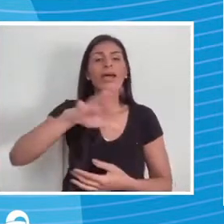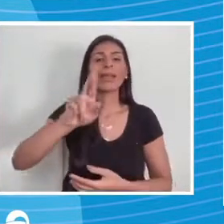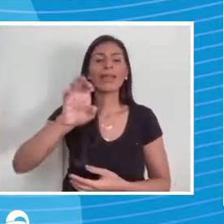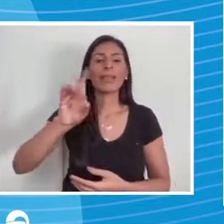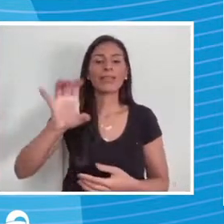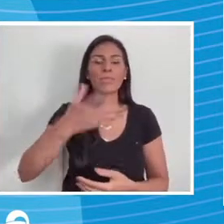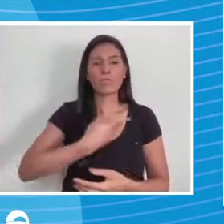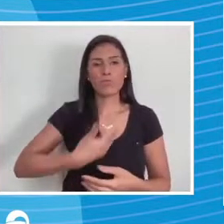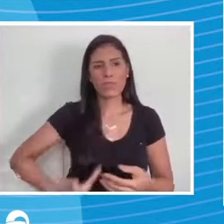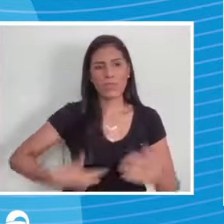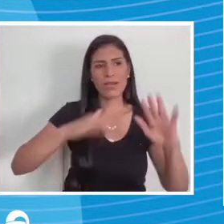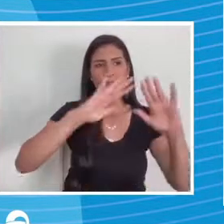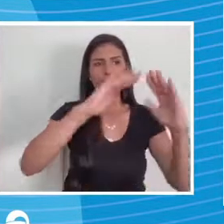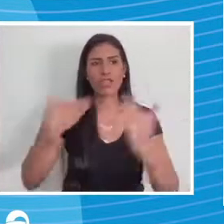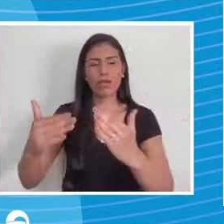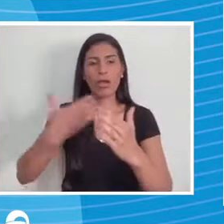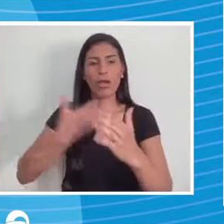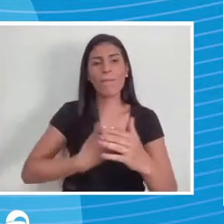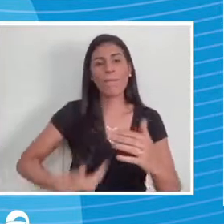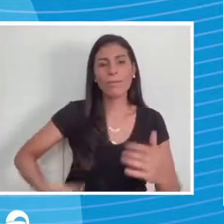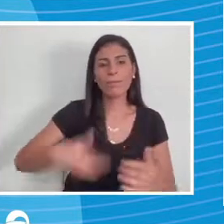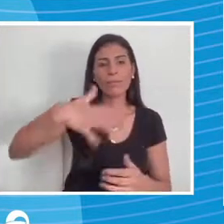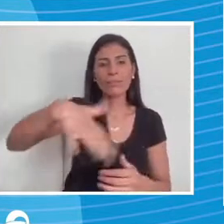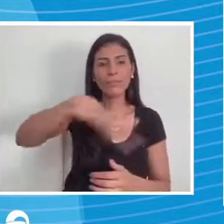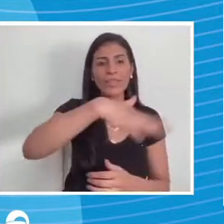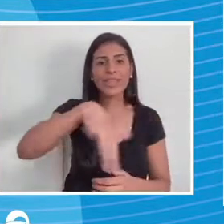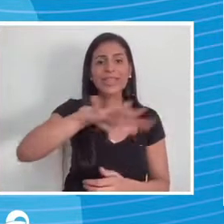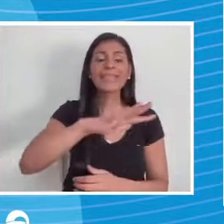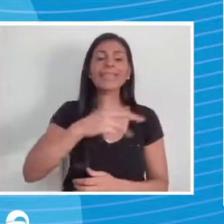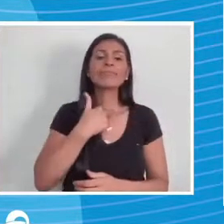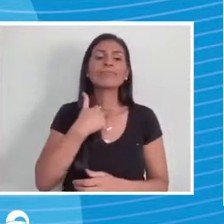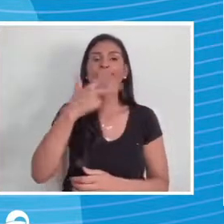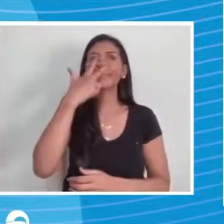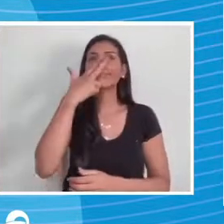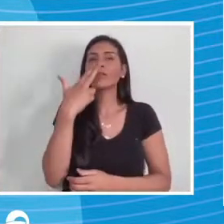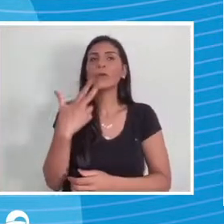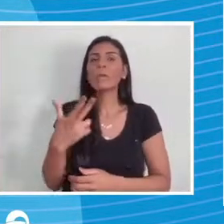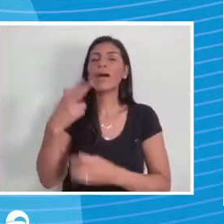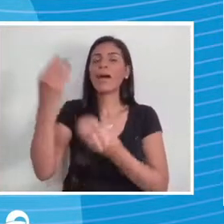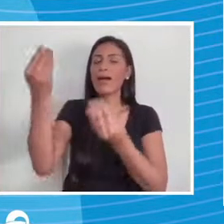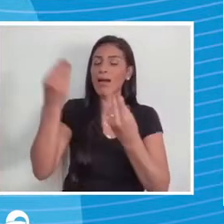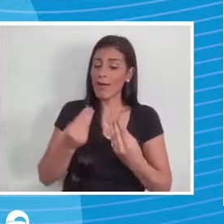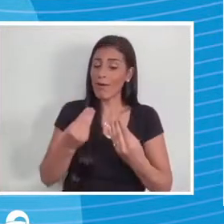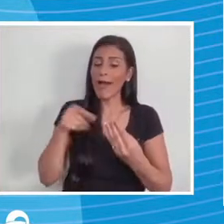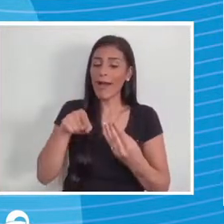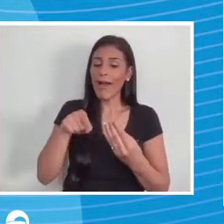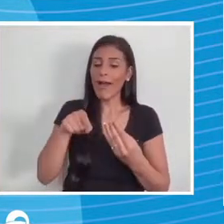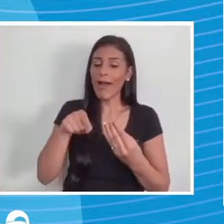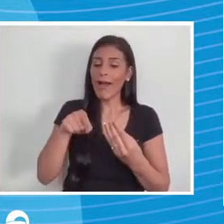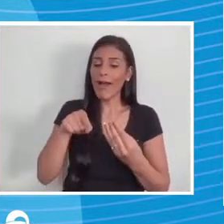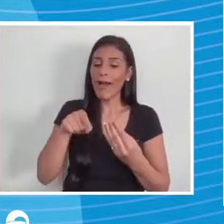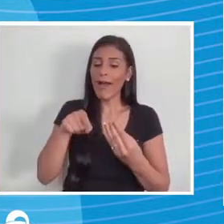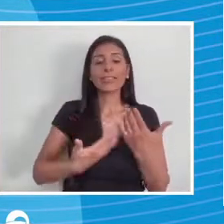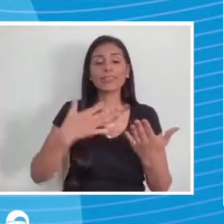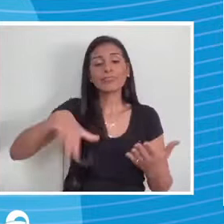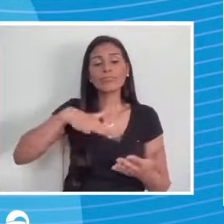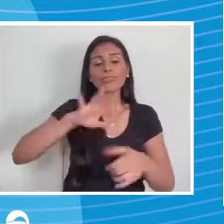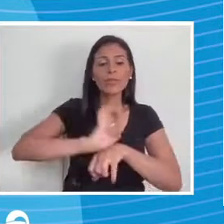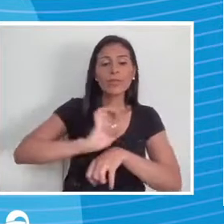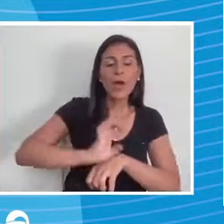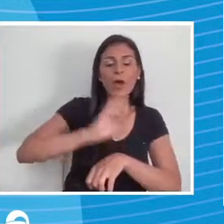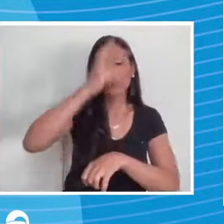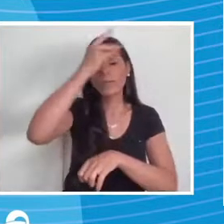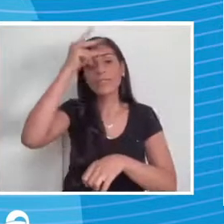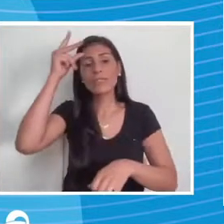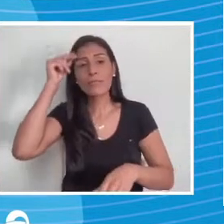que não seja algo como black box que vem para a rede estadual, a rede municipal, e que não possa ser customizado para o interesse da rede.